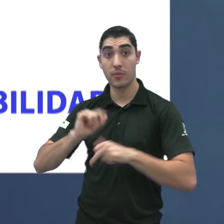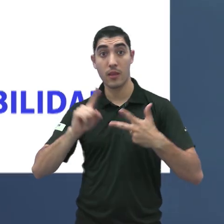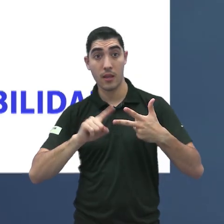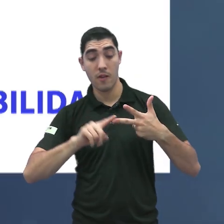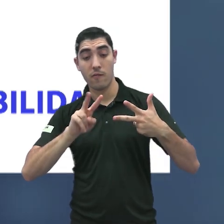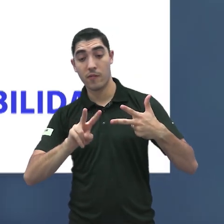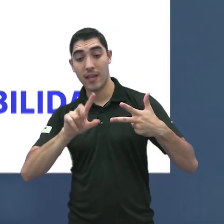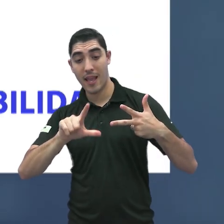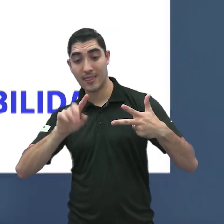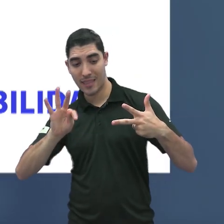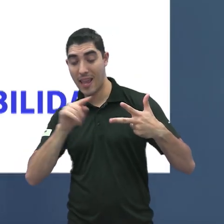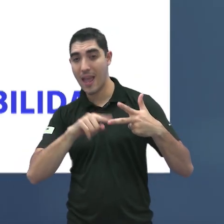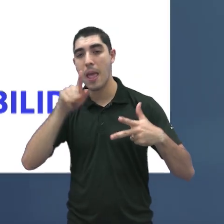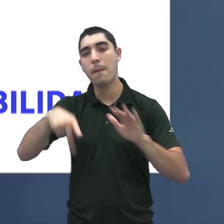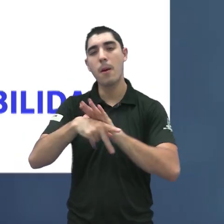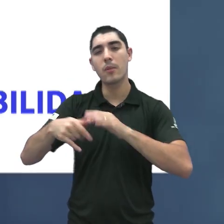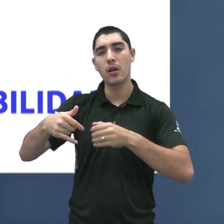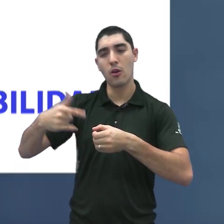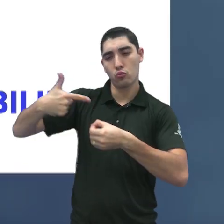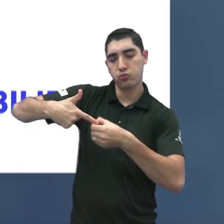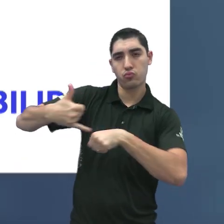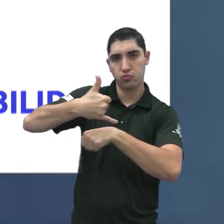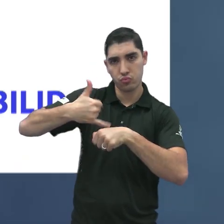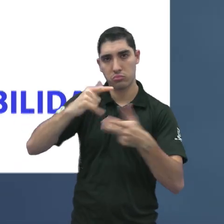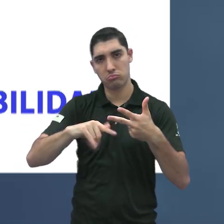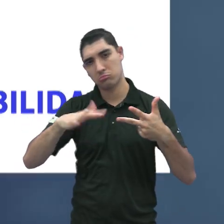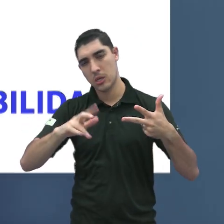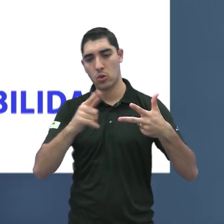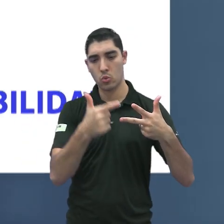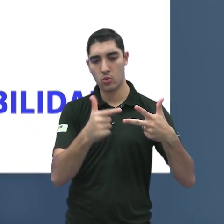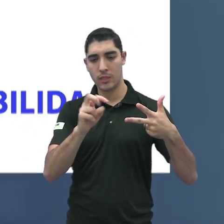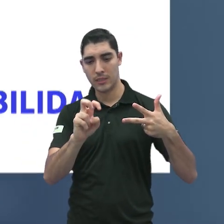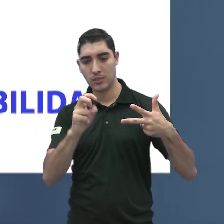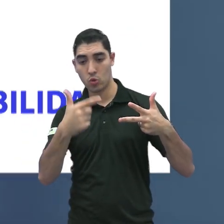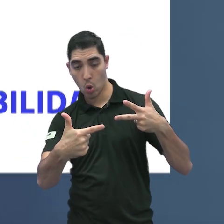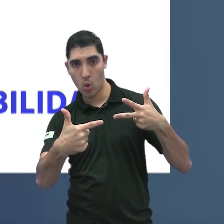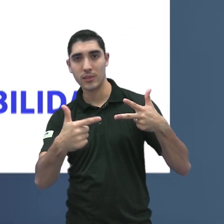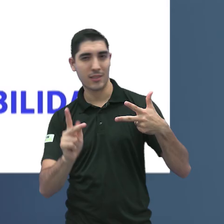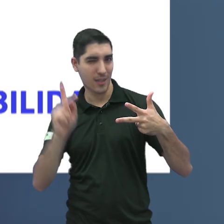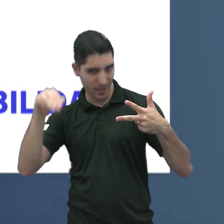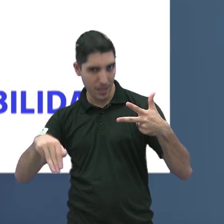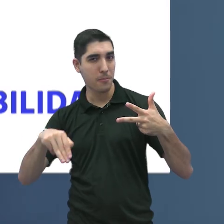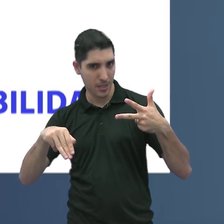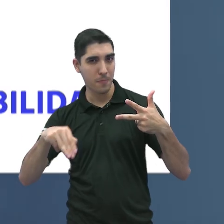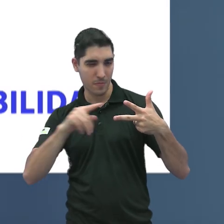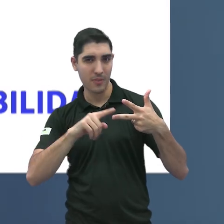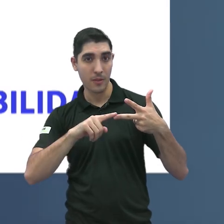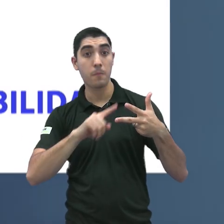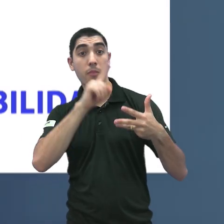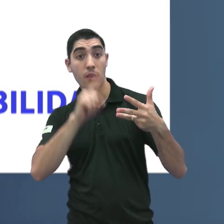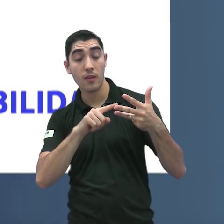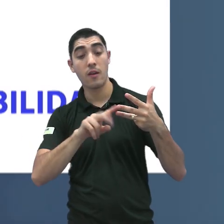O VLT, movido a diesel, soma cerca de 252 quilômetros, enquanto o